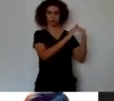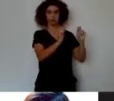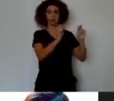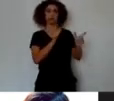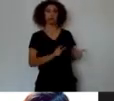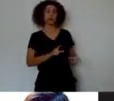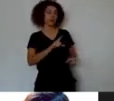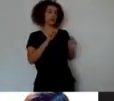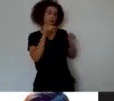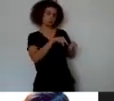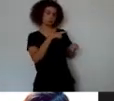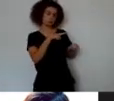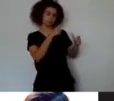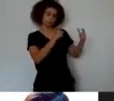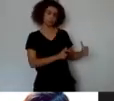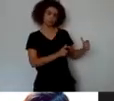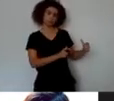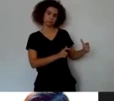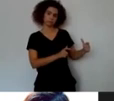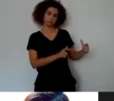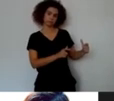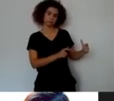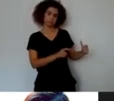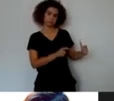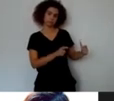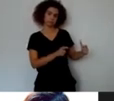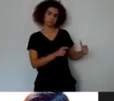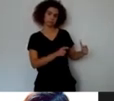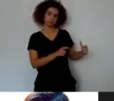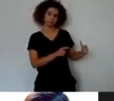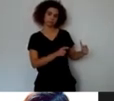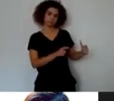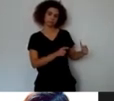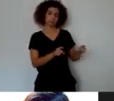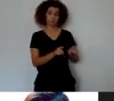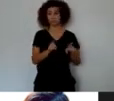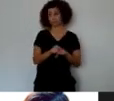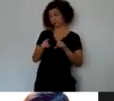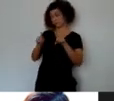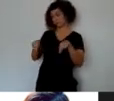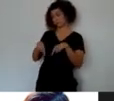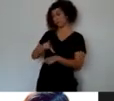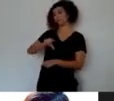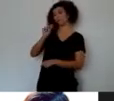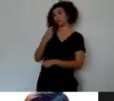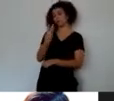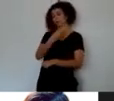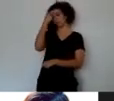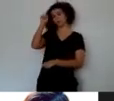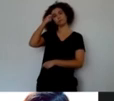Da mesma forma, alguém escolhe que tenham só 3 negros na sua turma. É uma